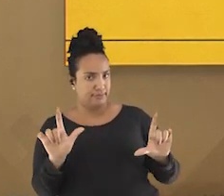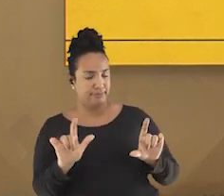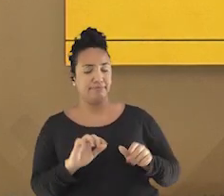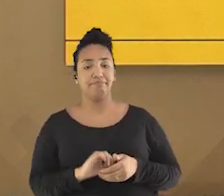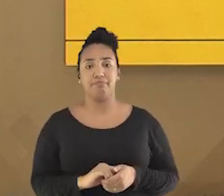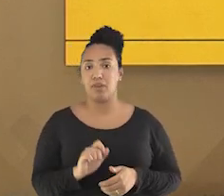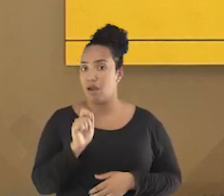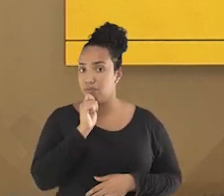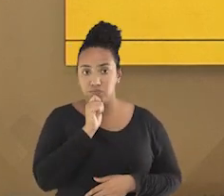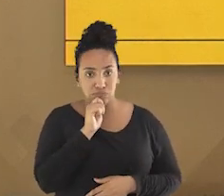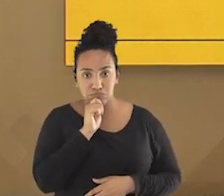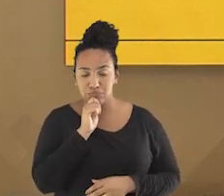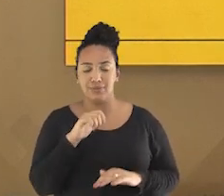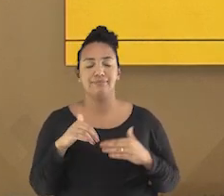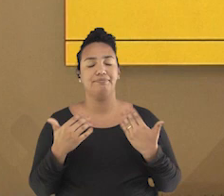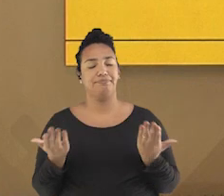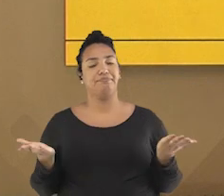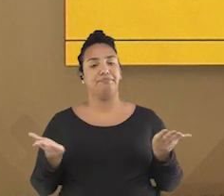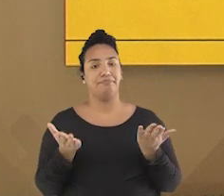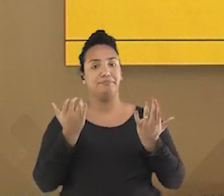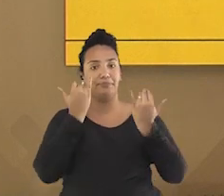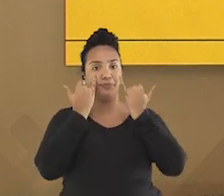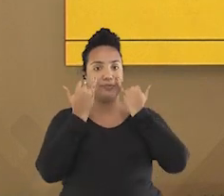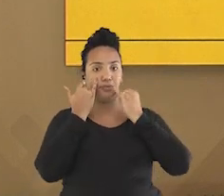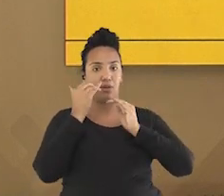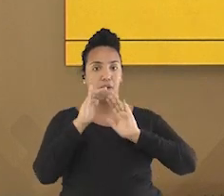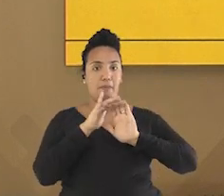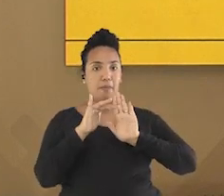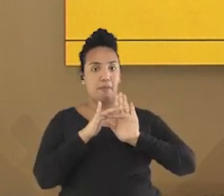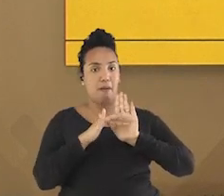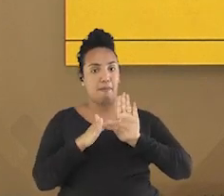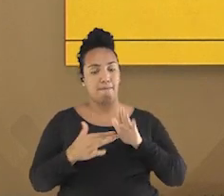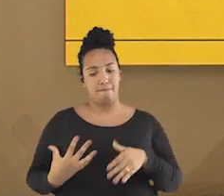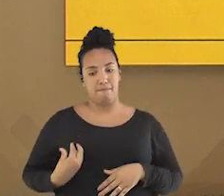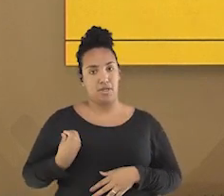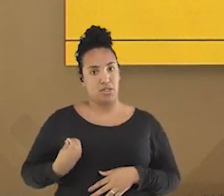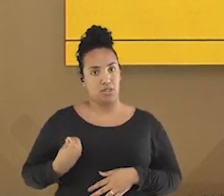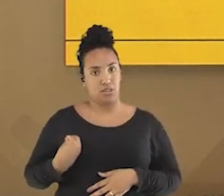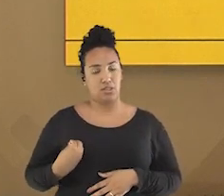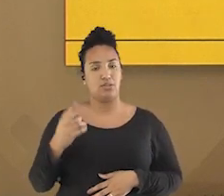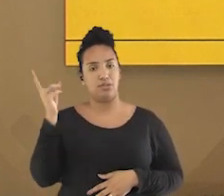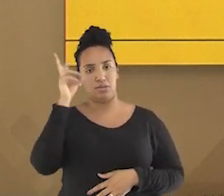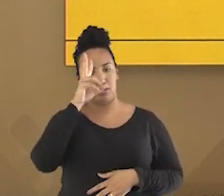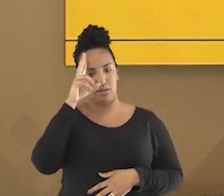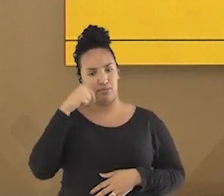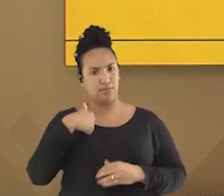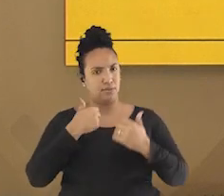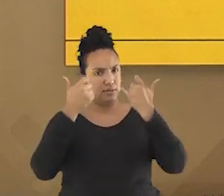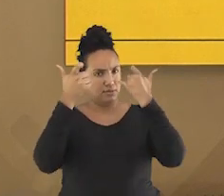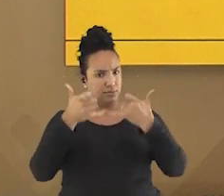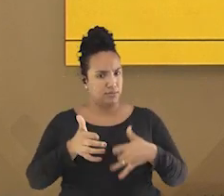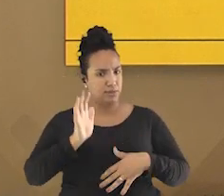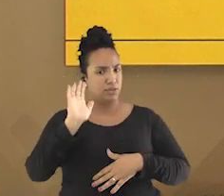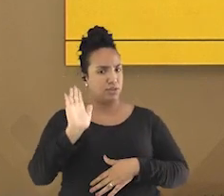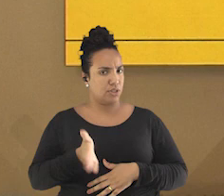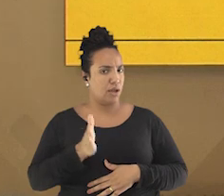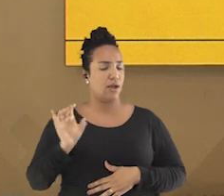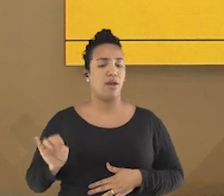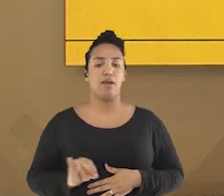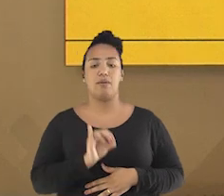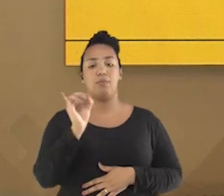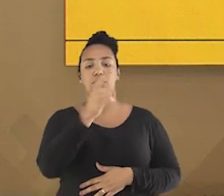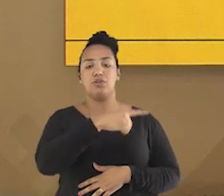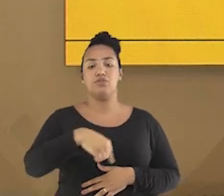não? Então já corre para preencher o formulário de presença, porque, como eu já te disse, é muito importante que